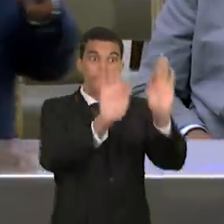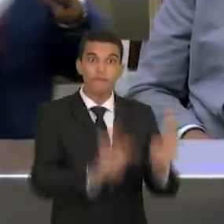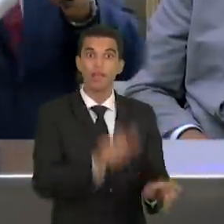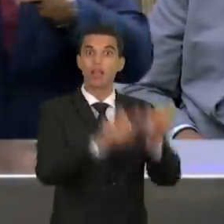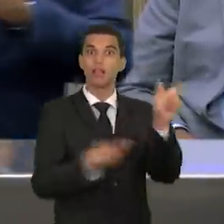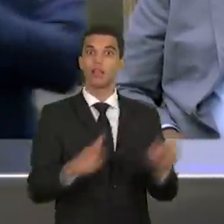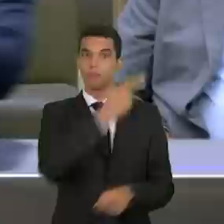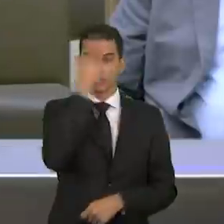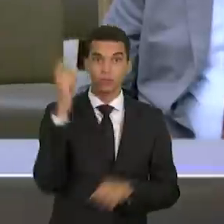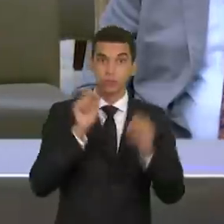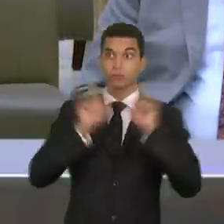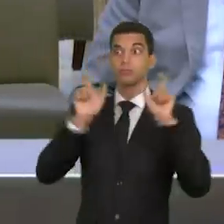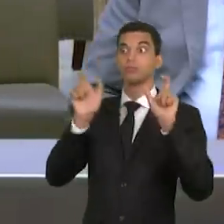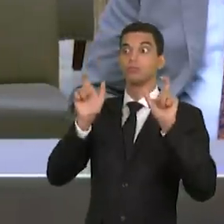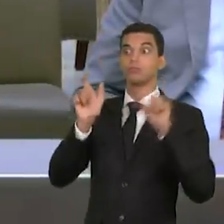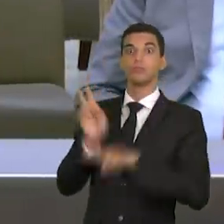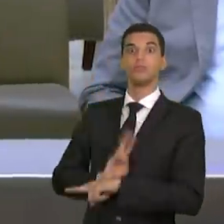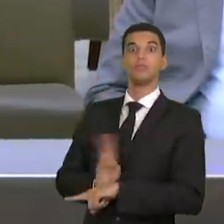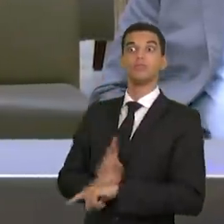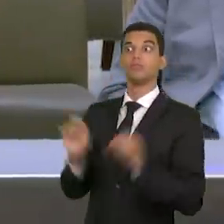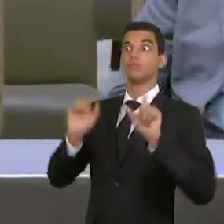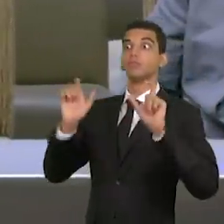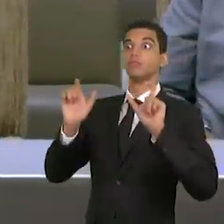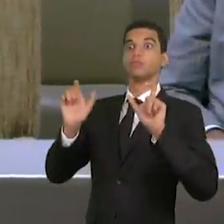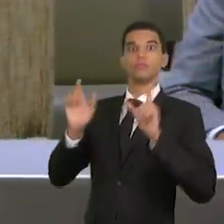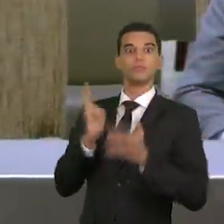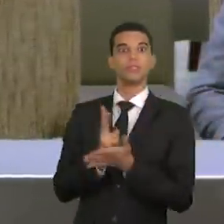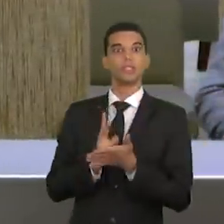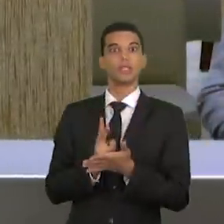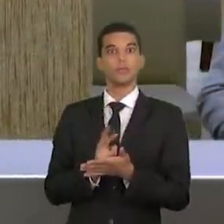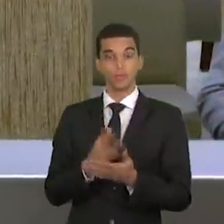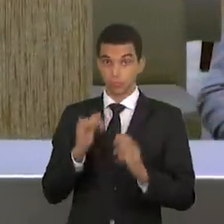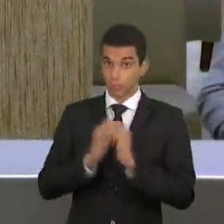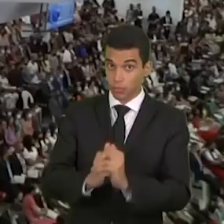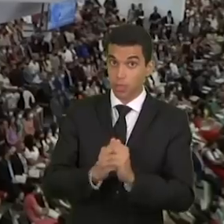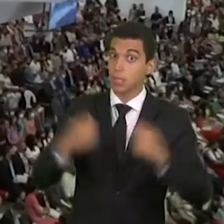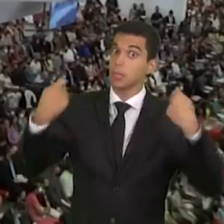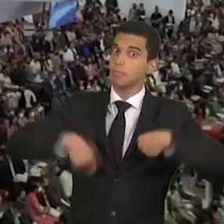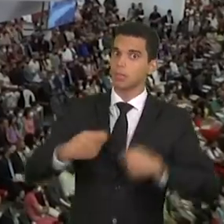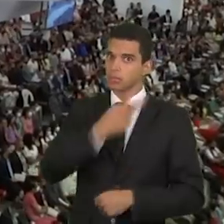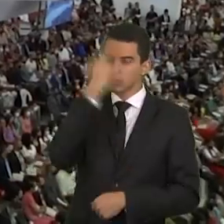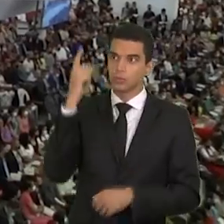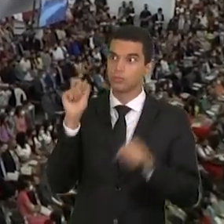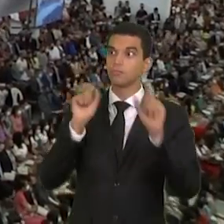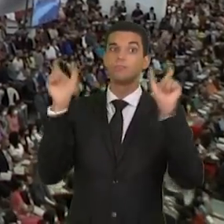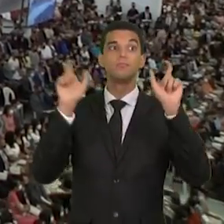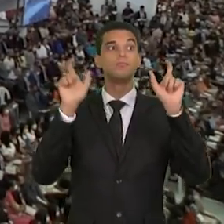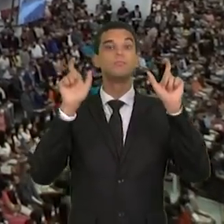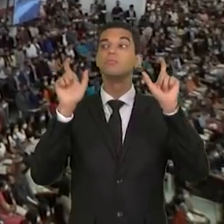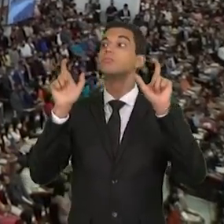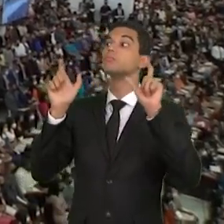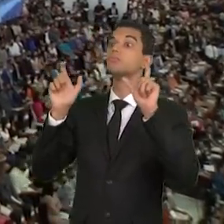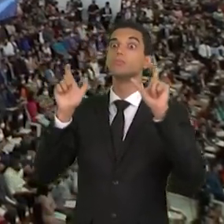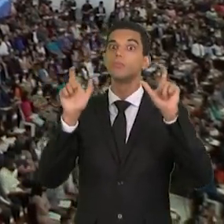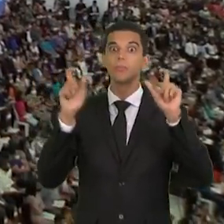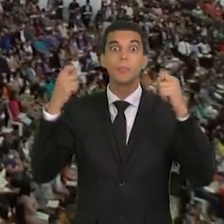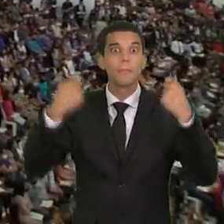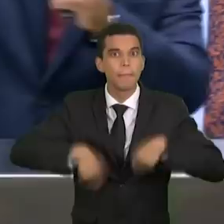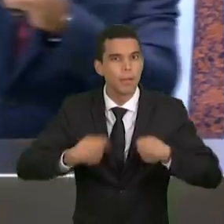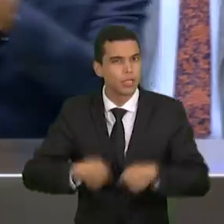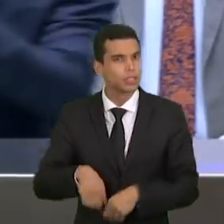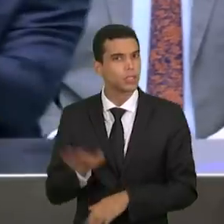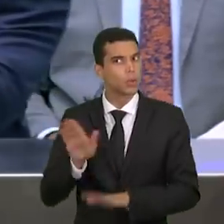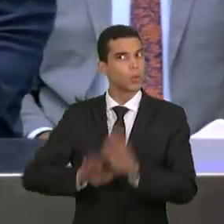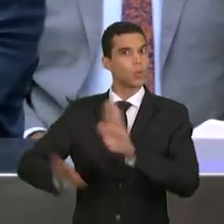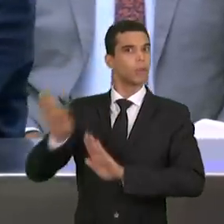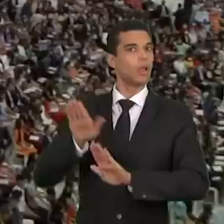Atenção, vigilante precisa estar atento. Quem diz amém? Amém. Vigilante tem que ter cuidado com o que